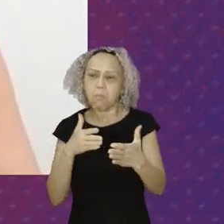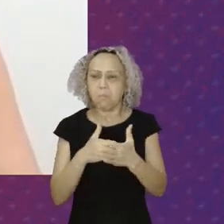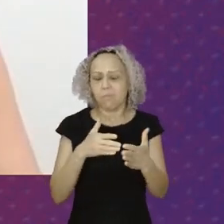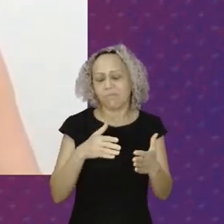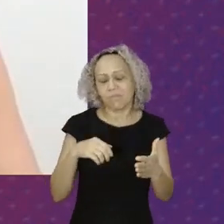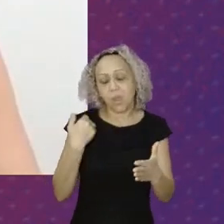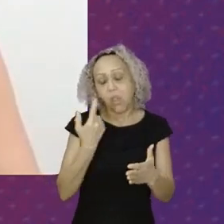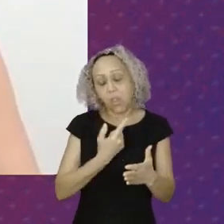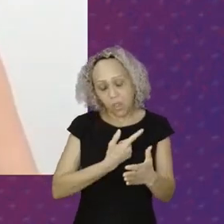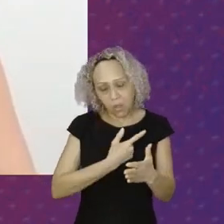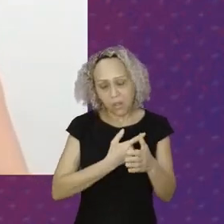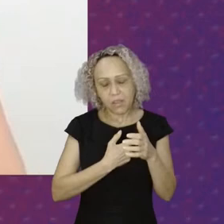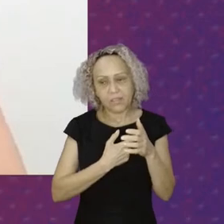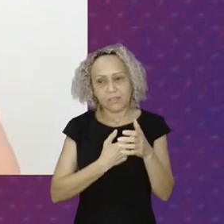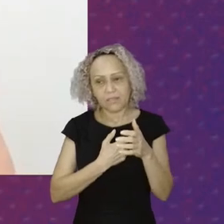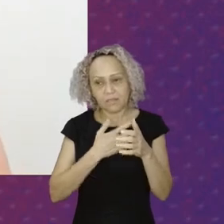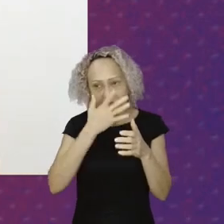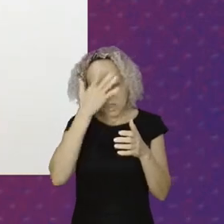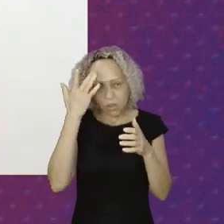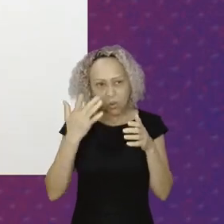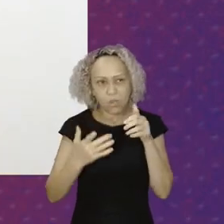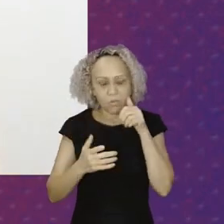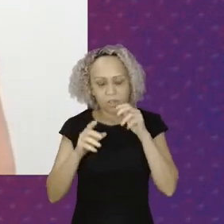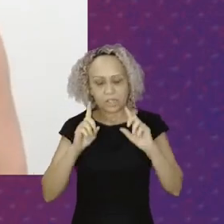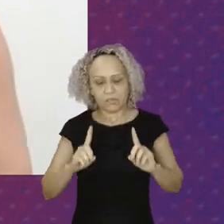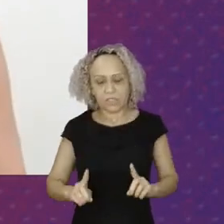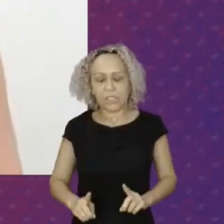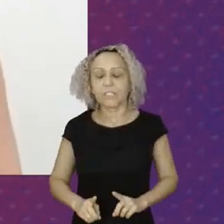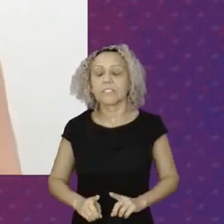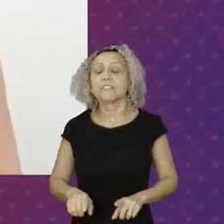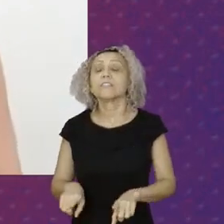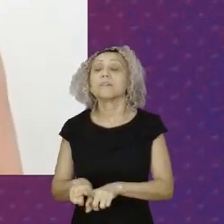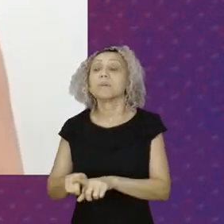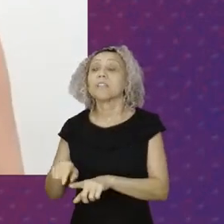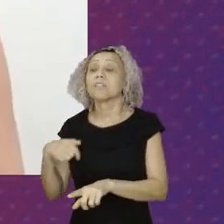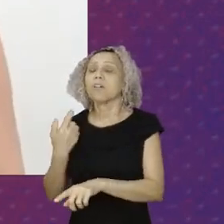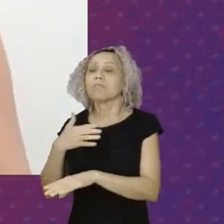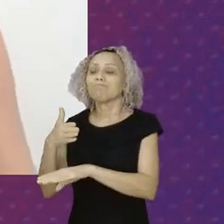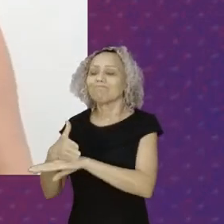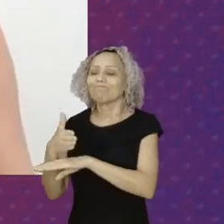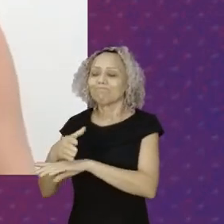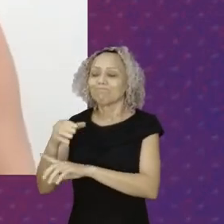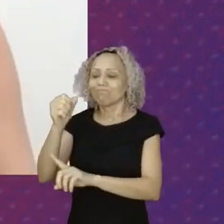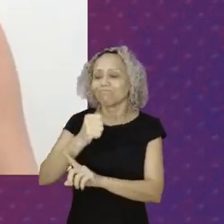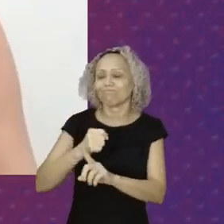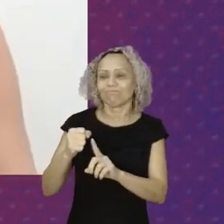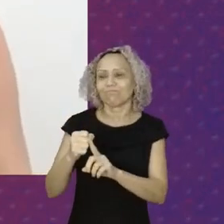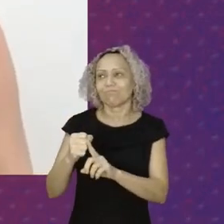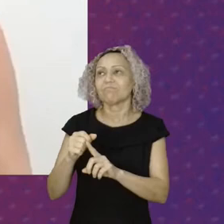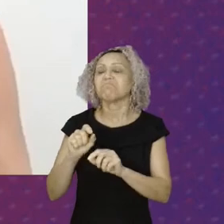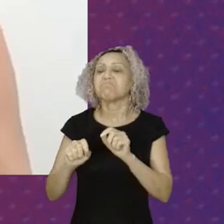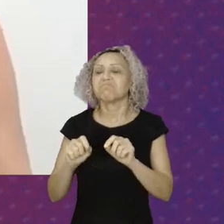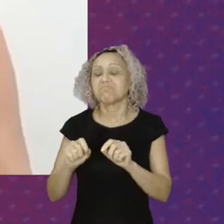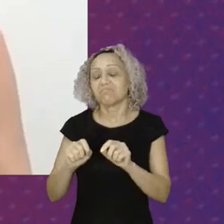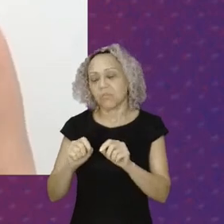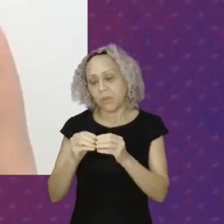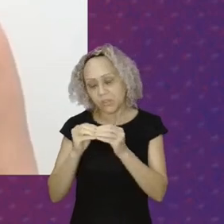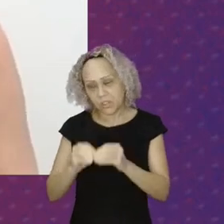Por quê? Quando a gente para pensar quem somos